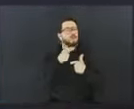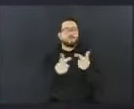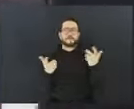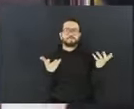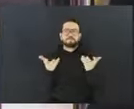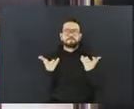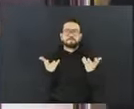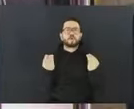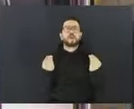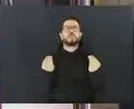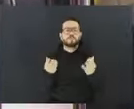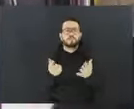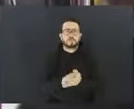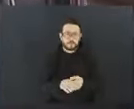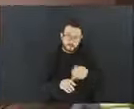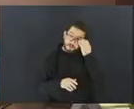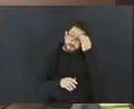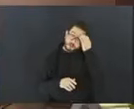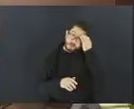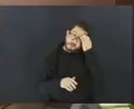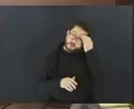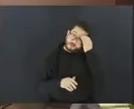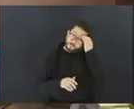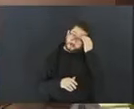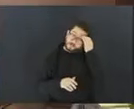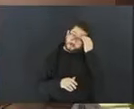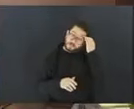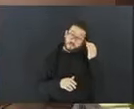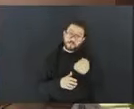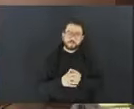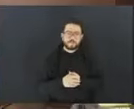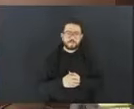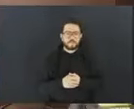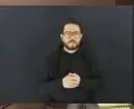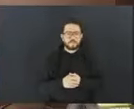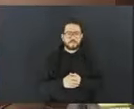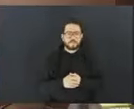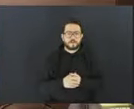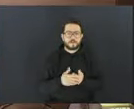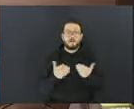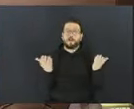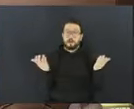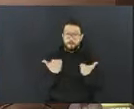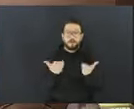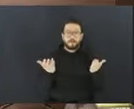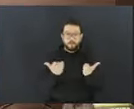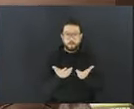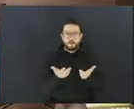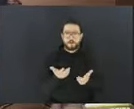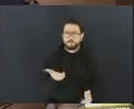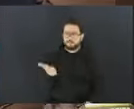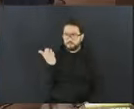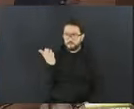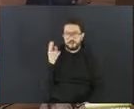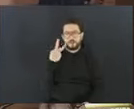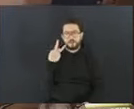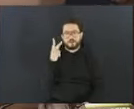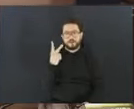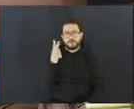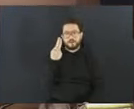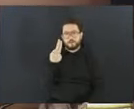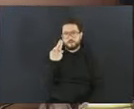do possível. Muito obrigado. Obrigado, vereador Éder Borges. Agora devolvemos a palavra ao comandante Hudson para que responda